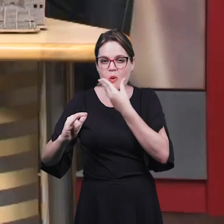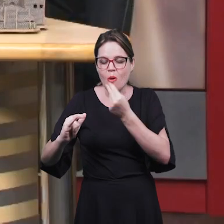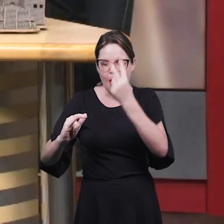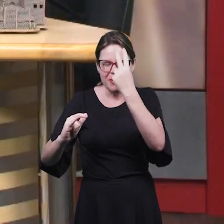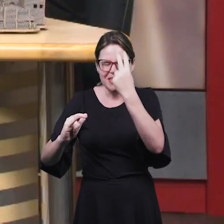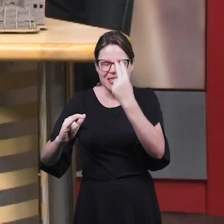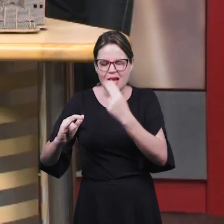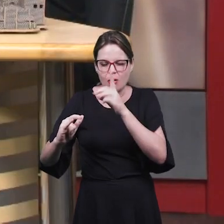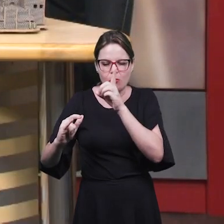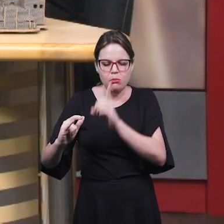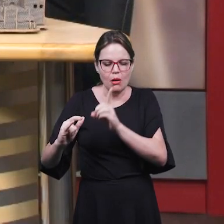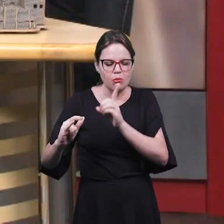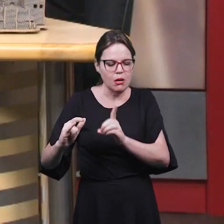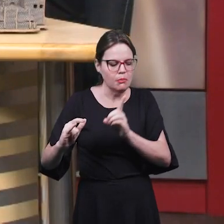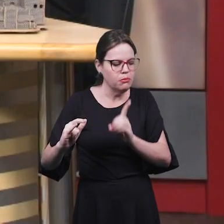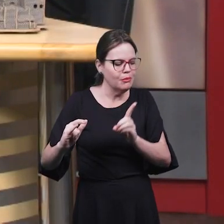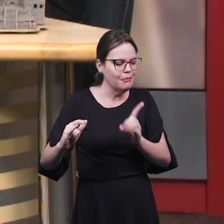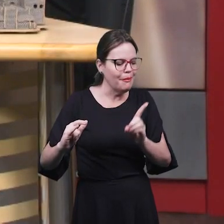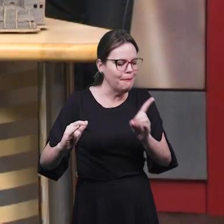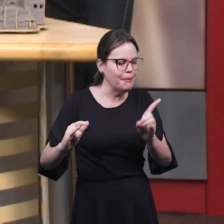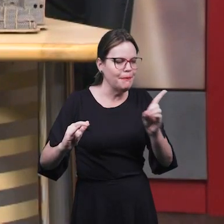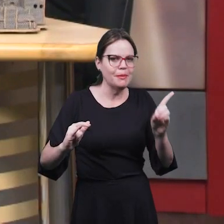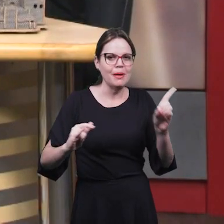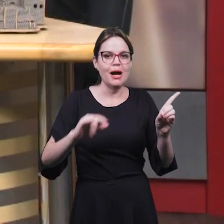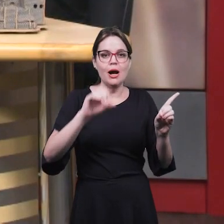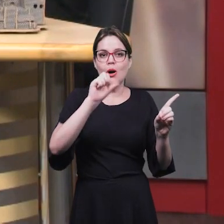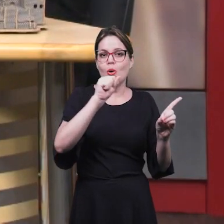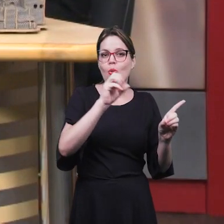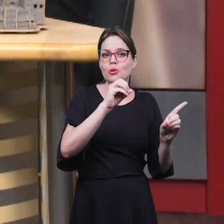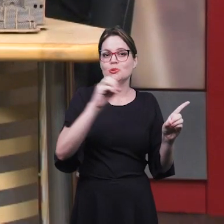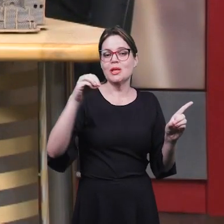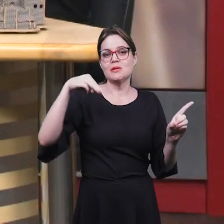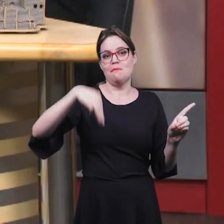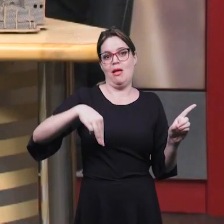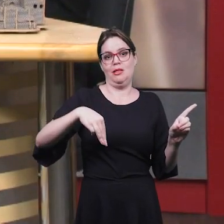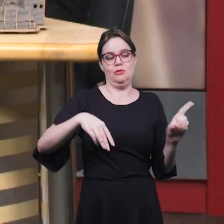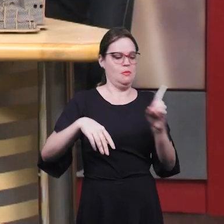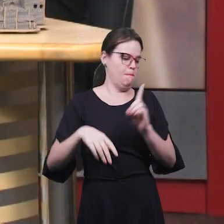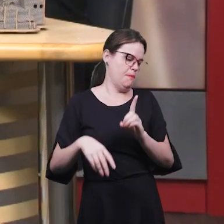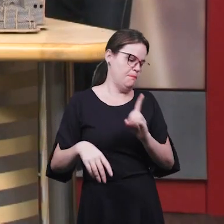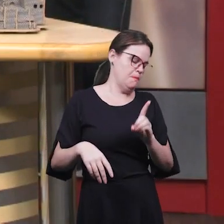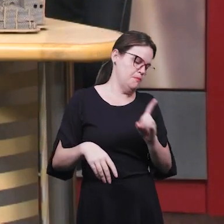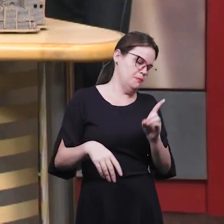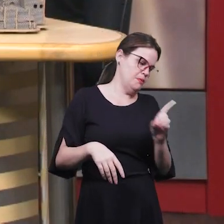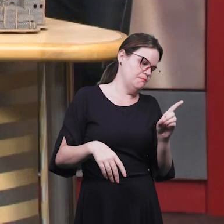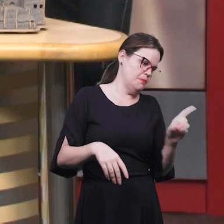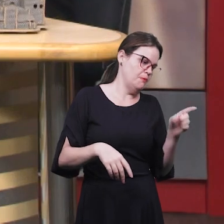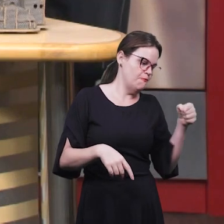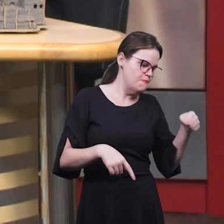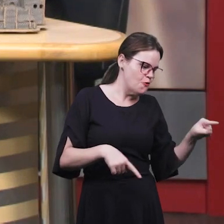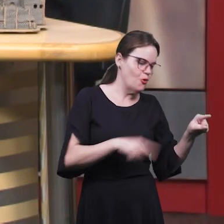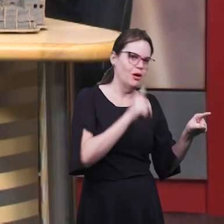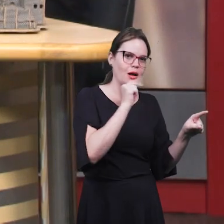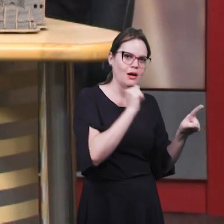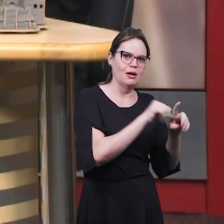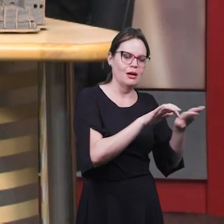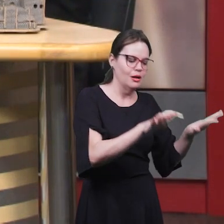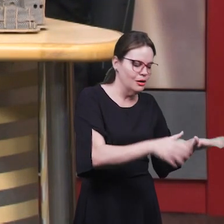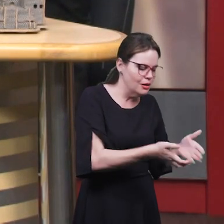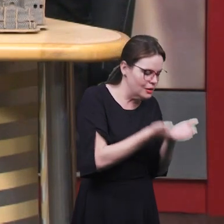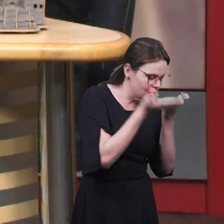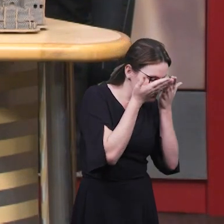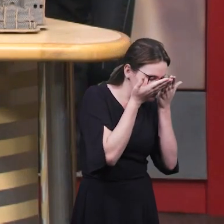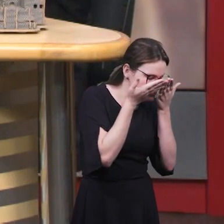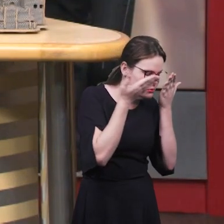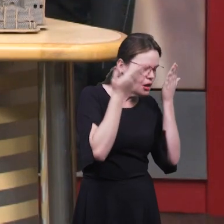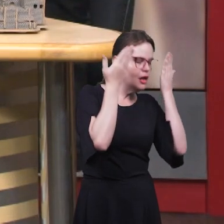Siloé, lavou e ficou curado. Então agora, o pastor Luiz Eugênio falar do